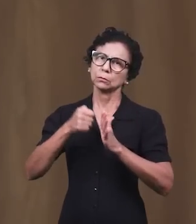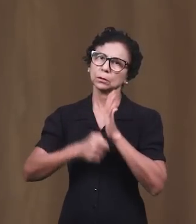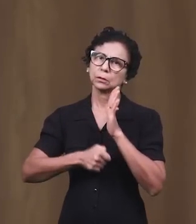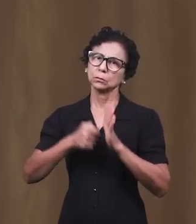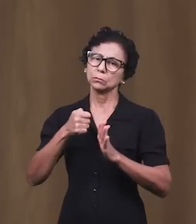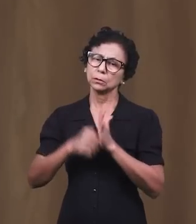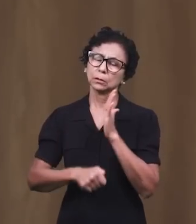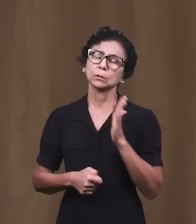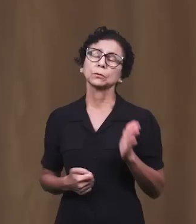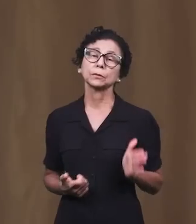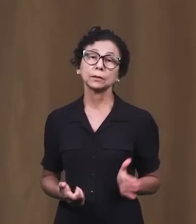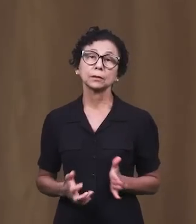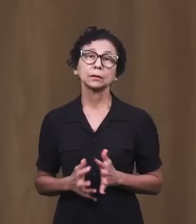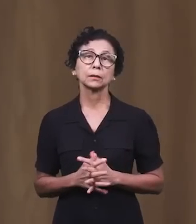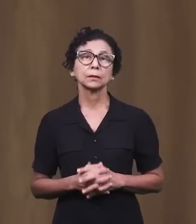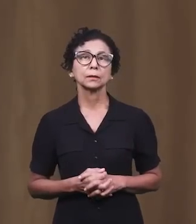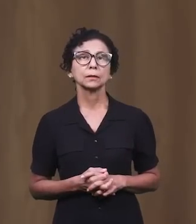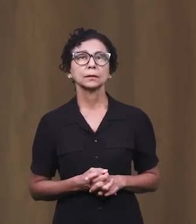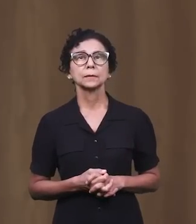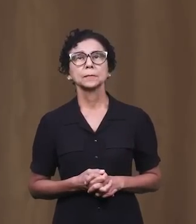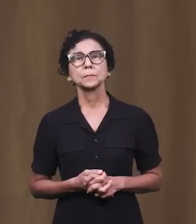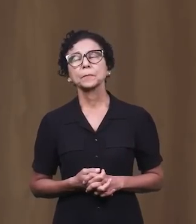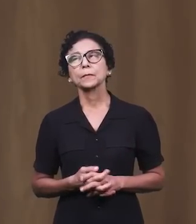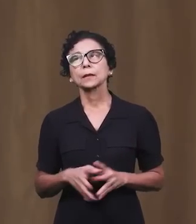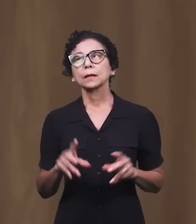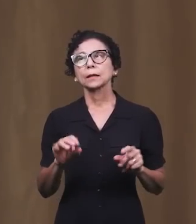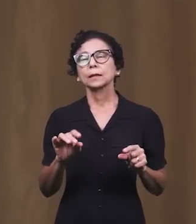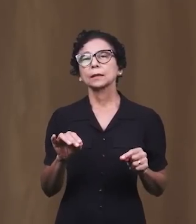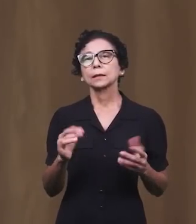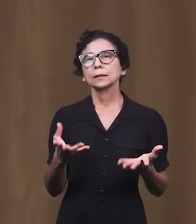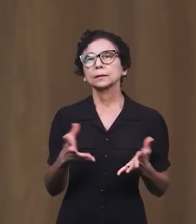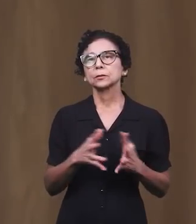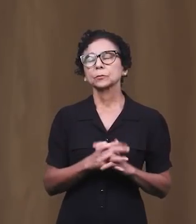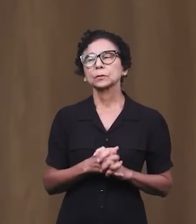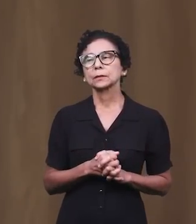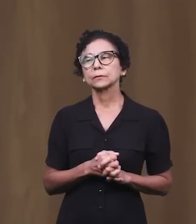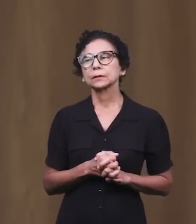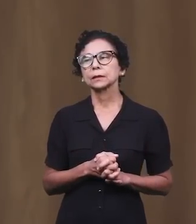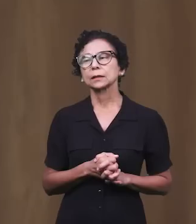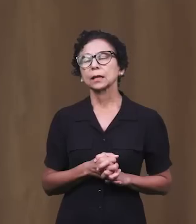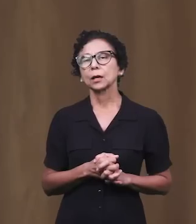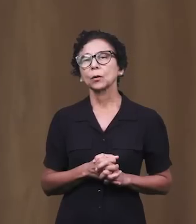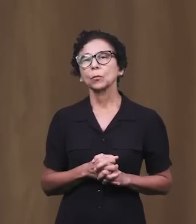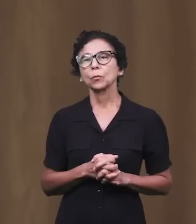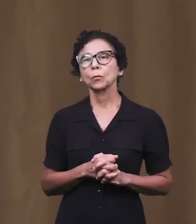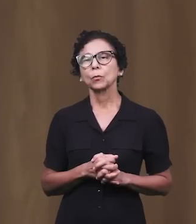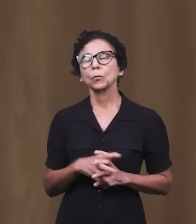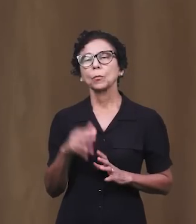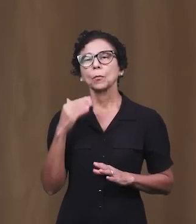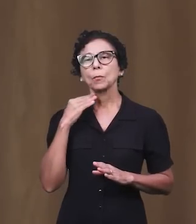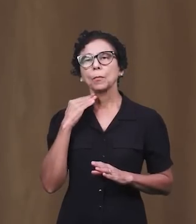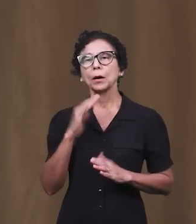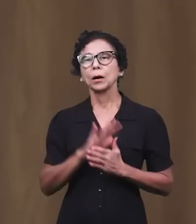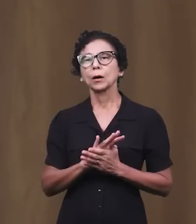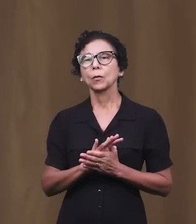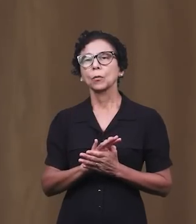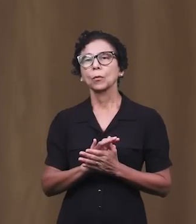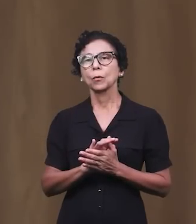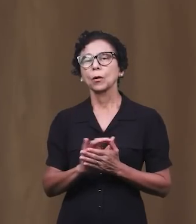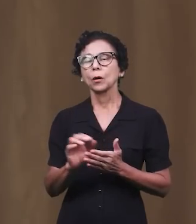ferramentas que sejam boas. Por exemplo, você precisa adquirir um empréstimo. Tenha